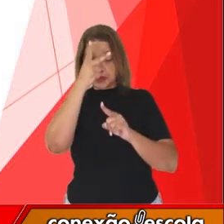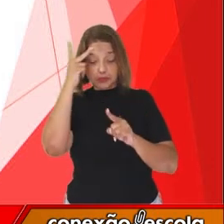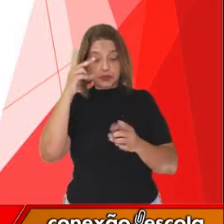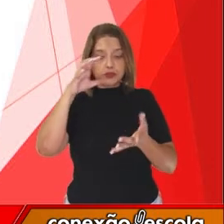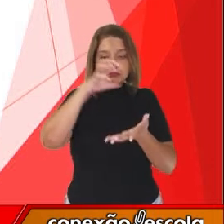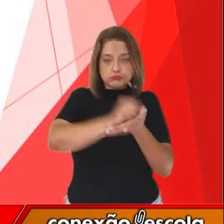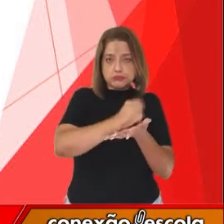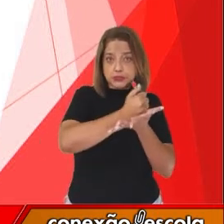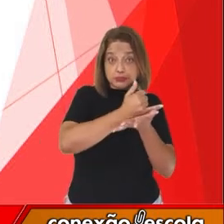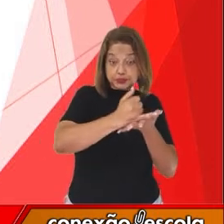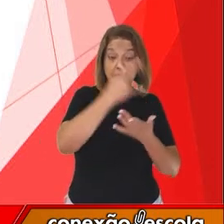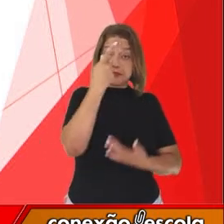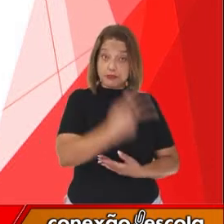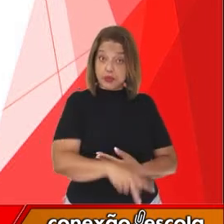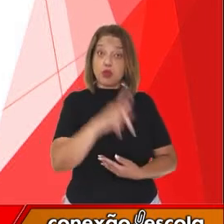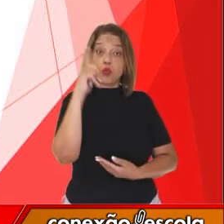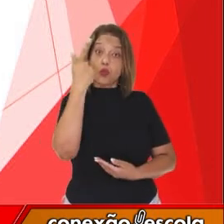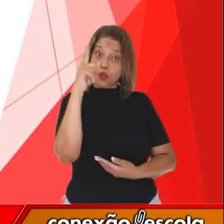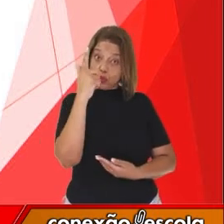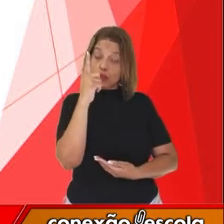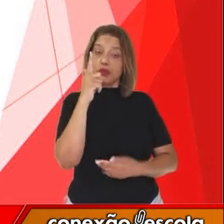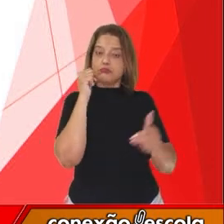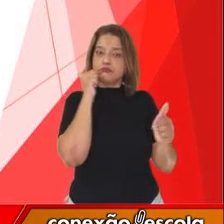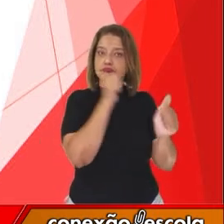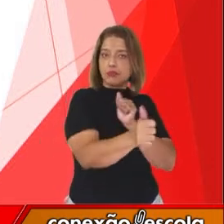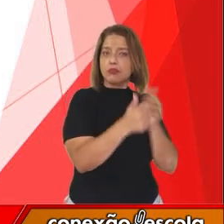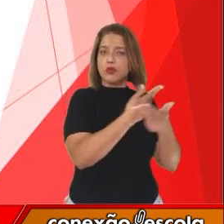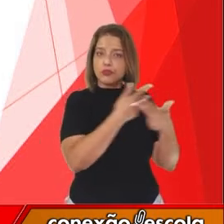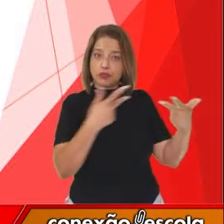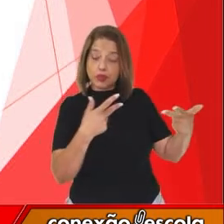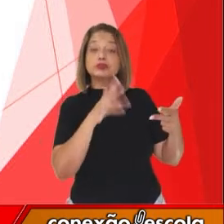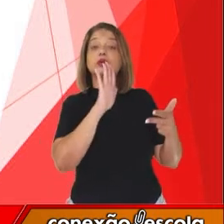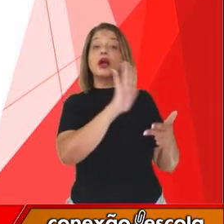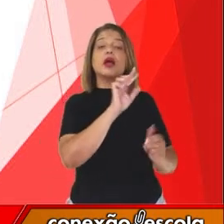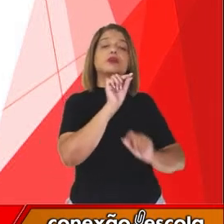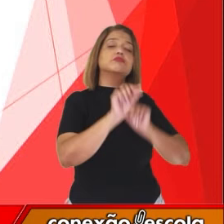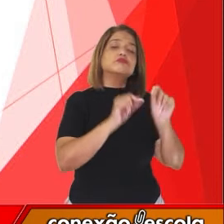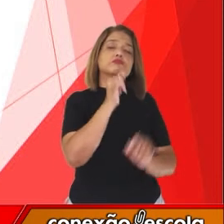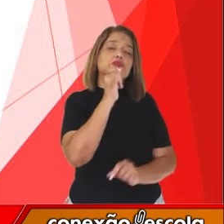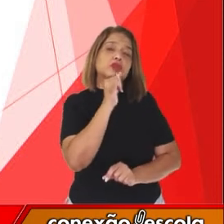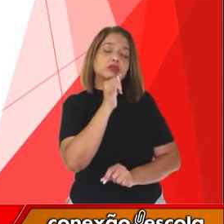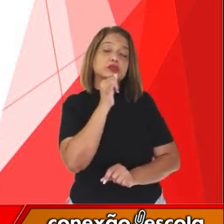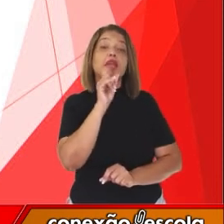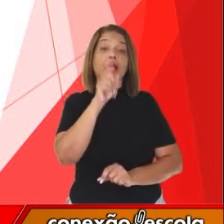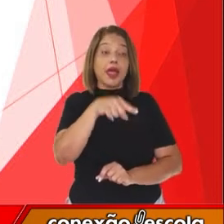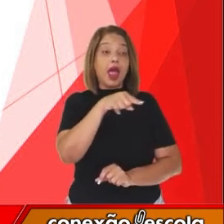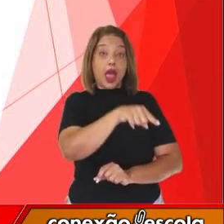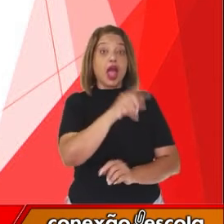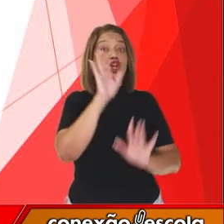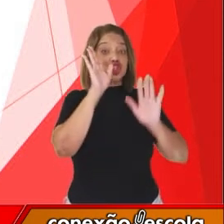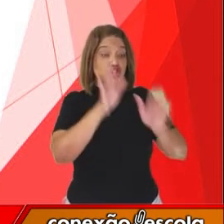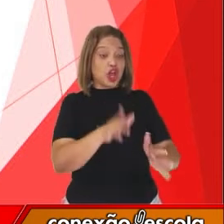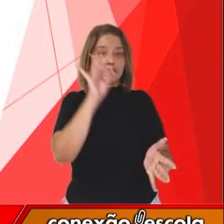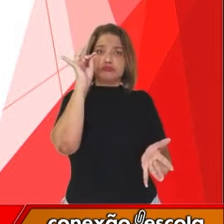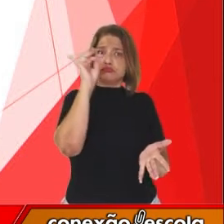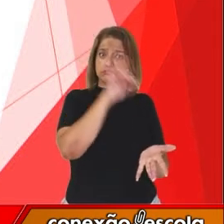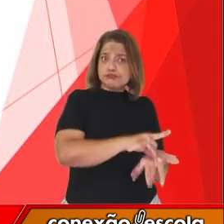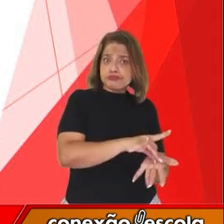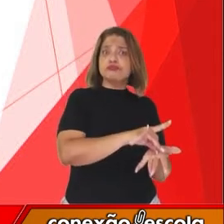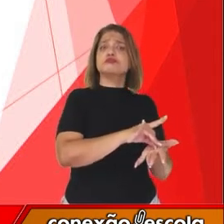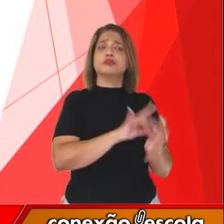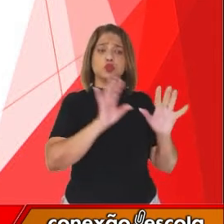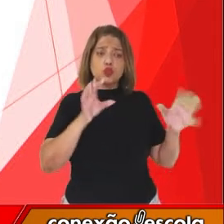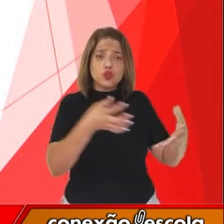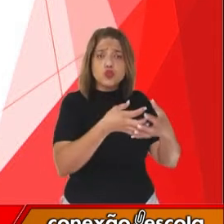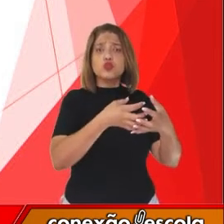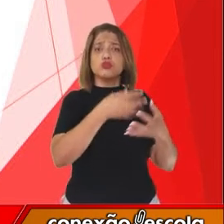na Federação Goiana de um esporte. Aí a gente diz que o esporte é federado, o atleta, o clube